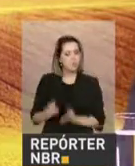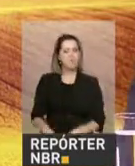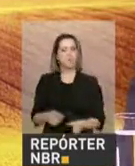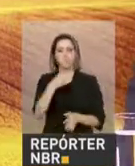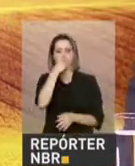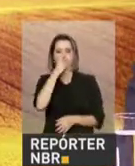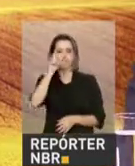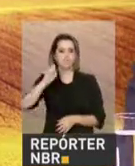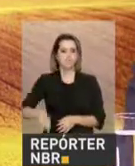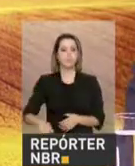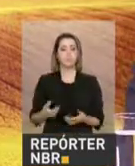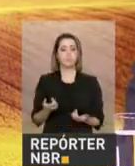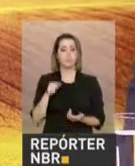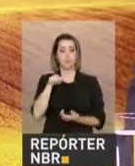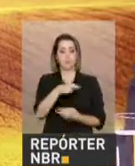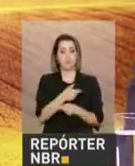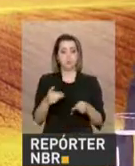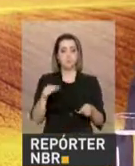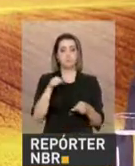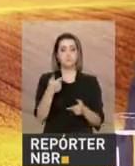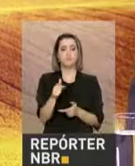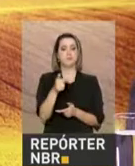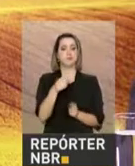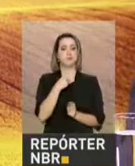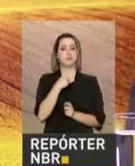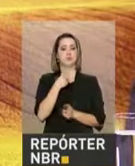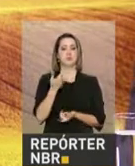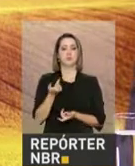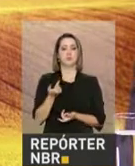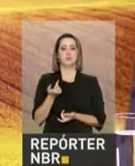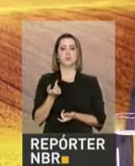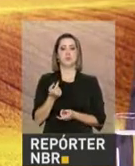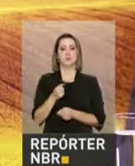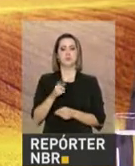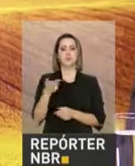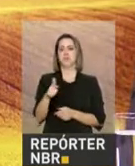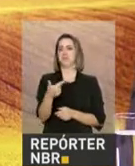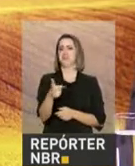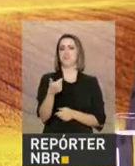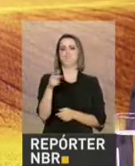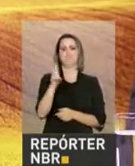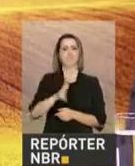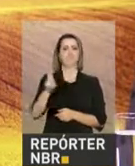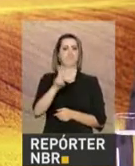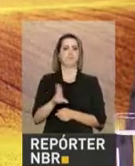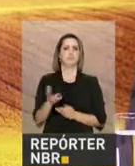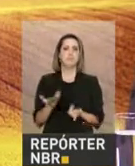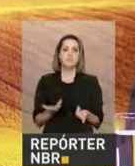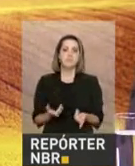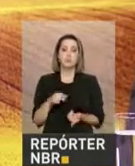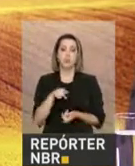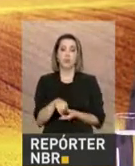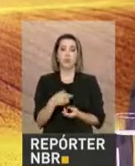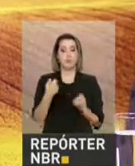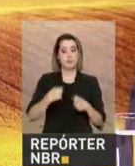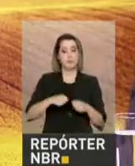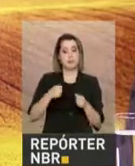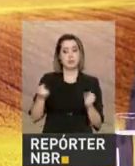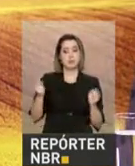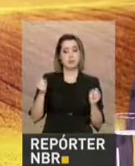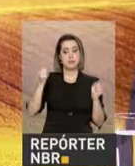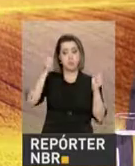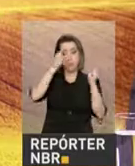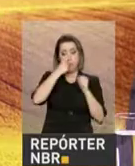descartados. Esses produtos não servem para nenhum tipo de subproduto. Eles serão